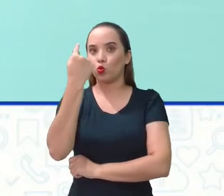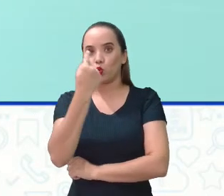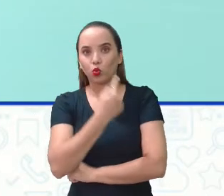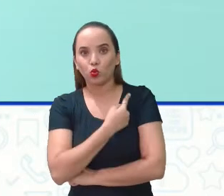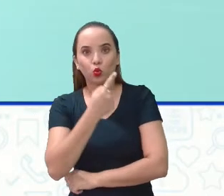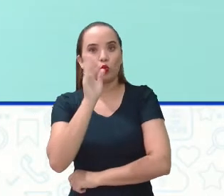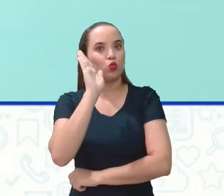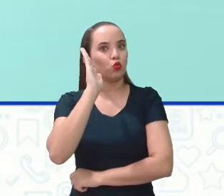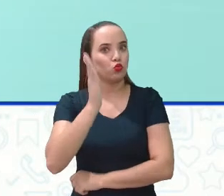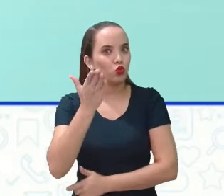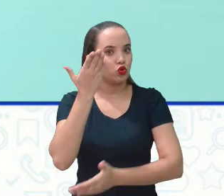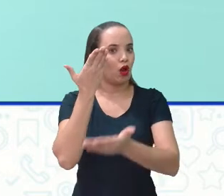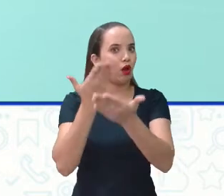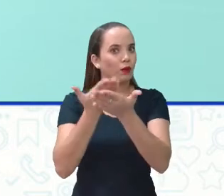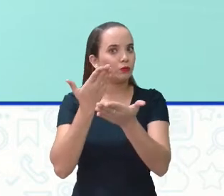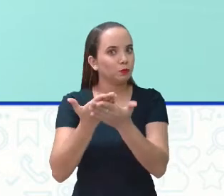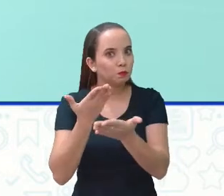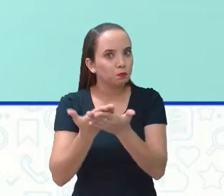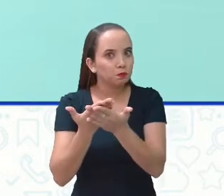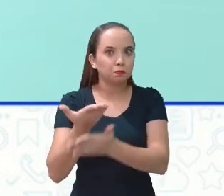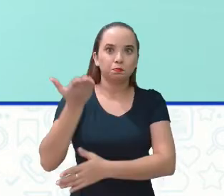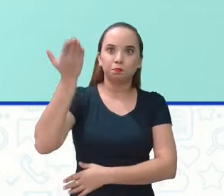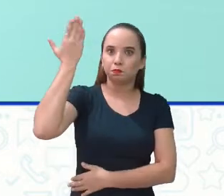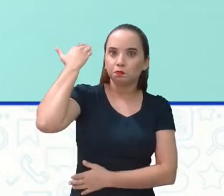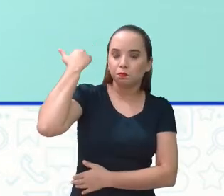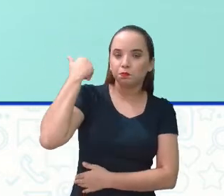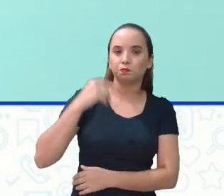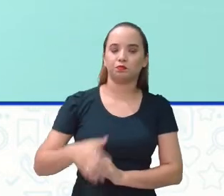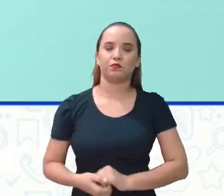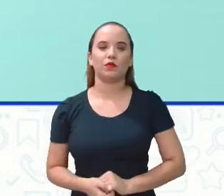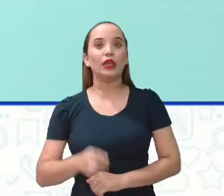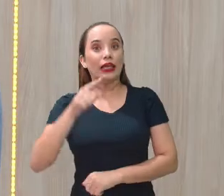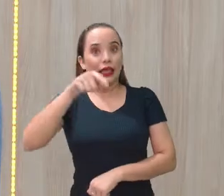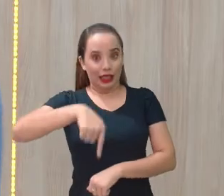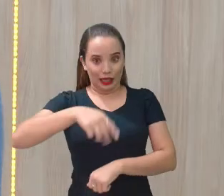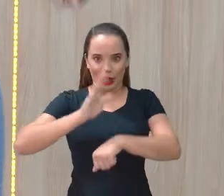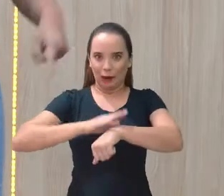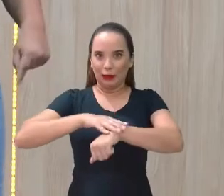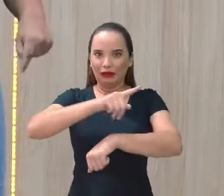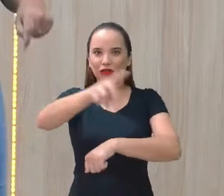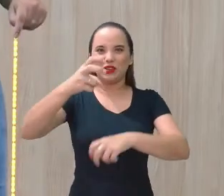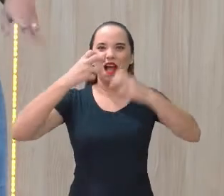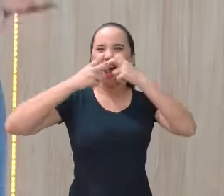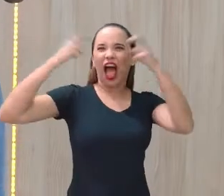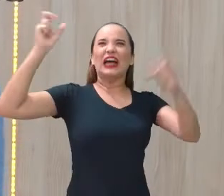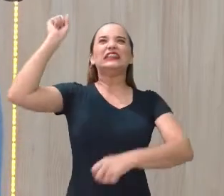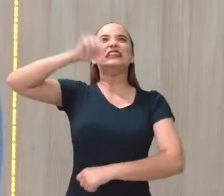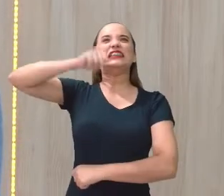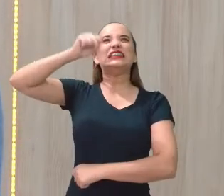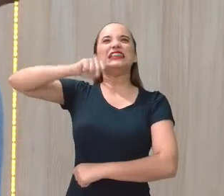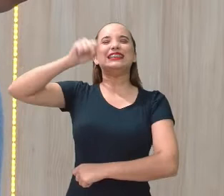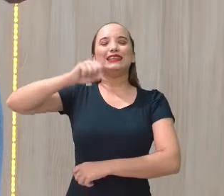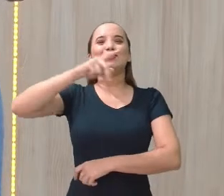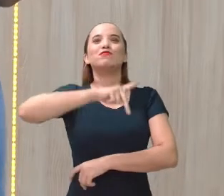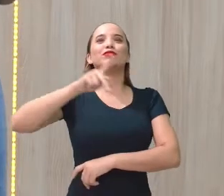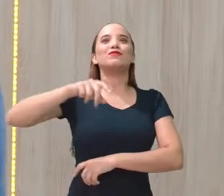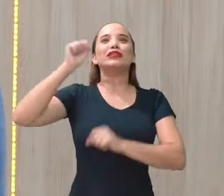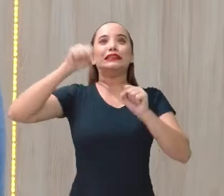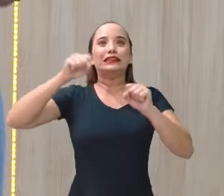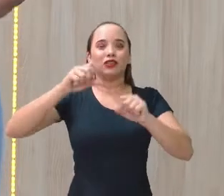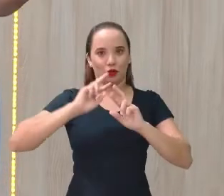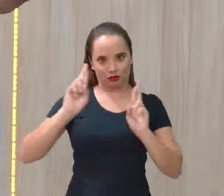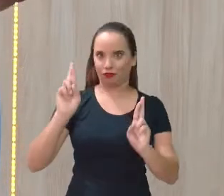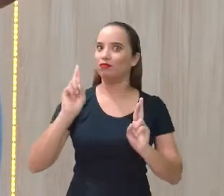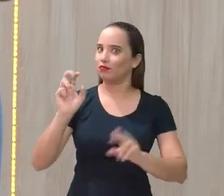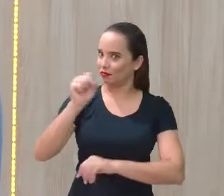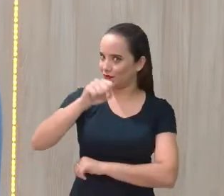aula passada? A esse momento é que vocês gritam daí, sim, professora. Eu espero que tenha sido um